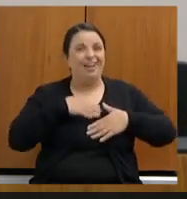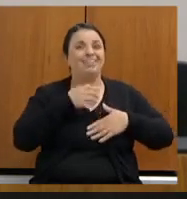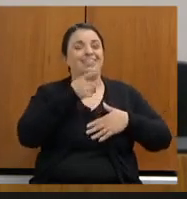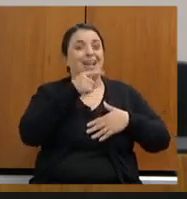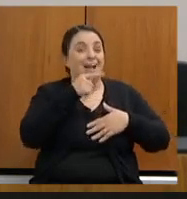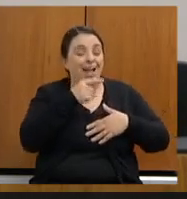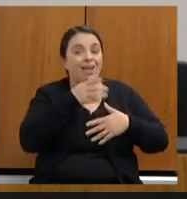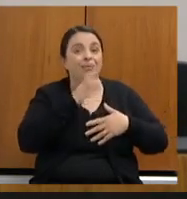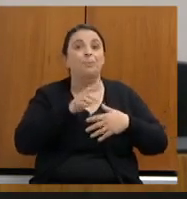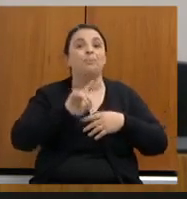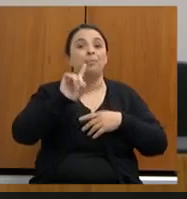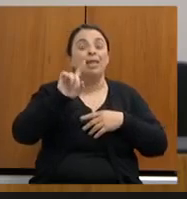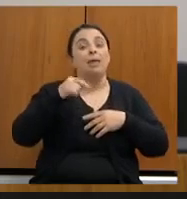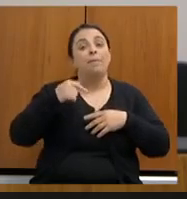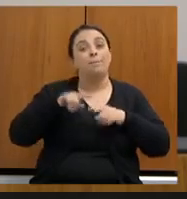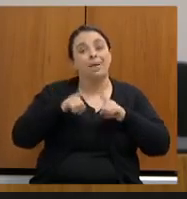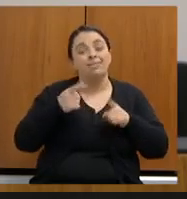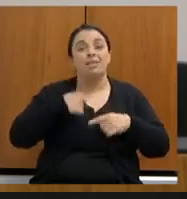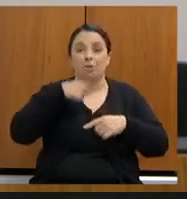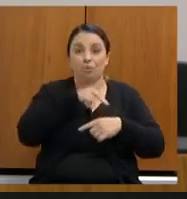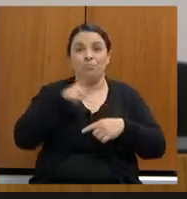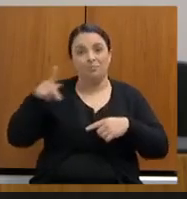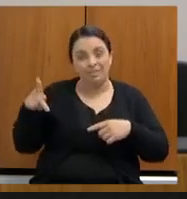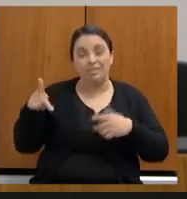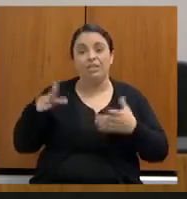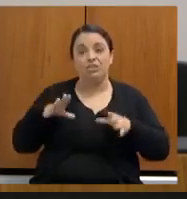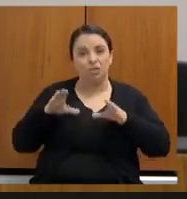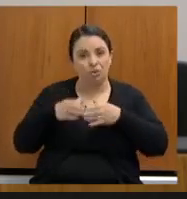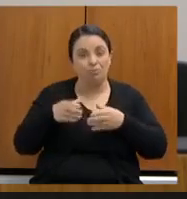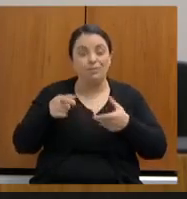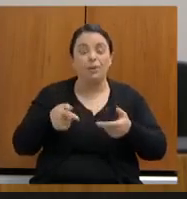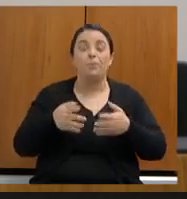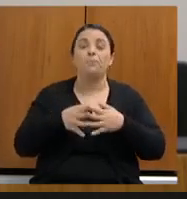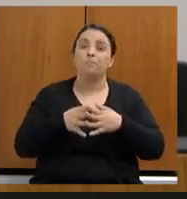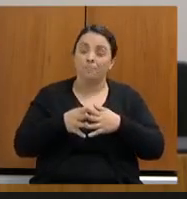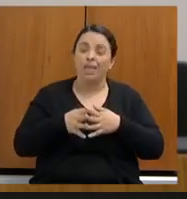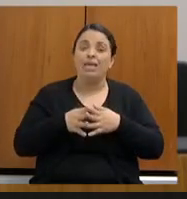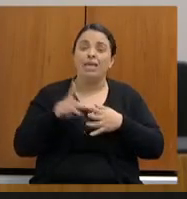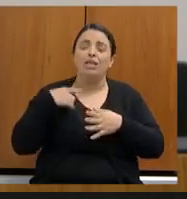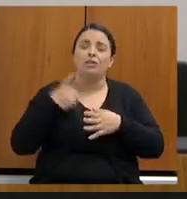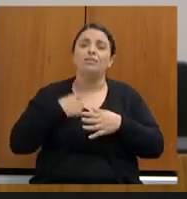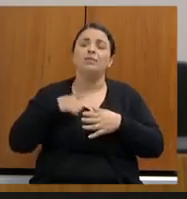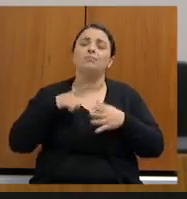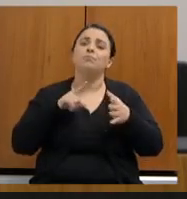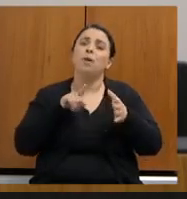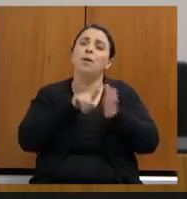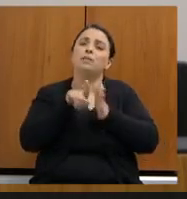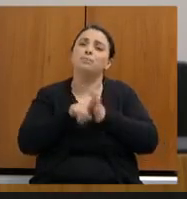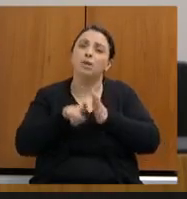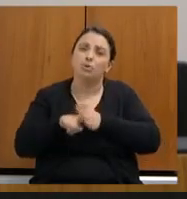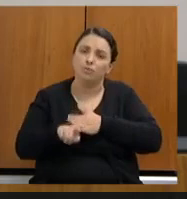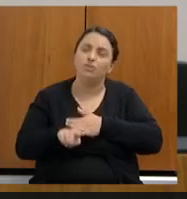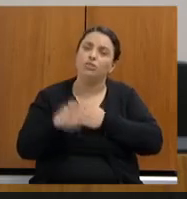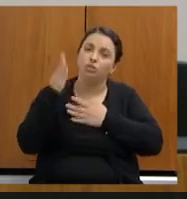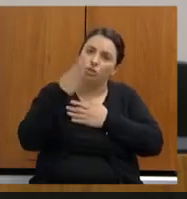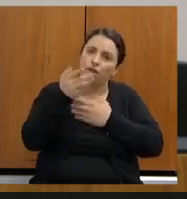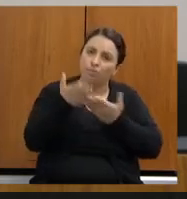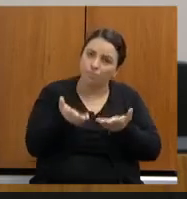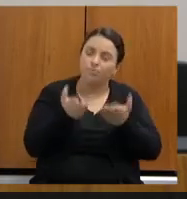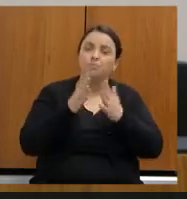condição EA condição é demandada constantemente nós temos algumas perguntas para o senhor